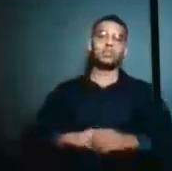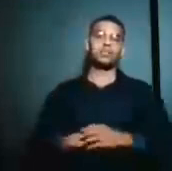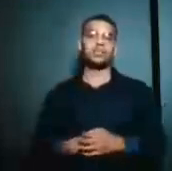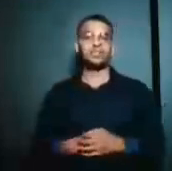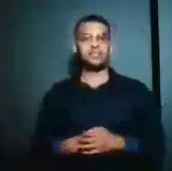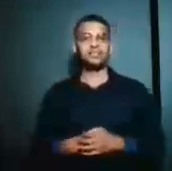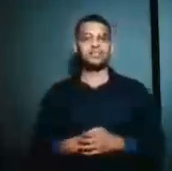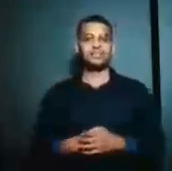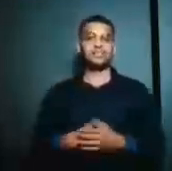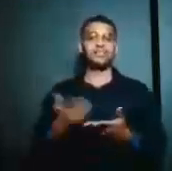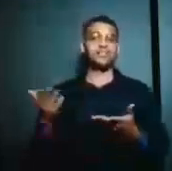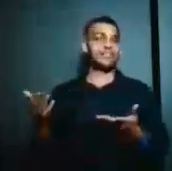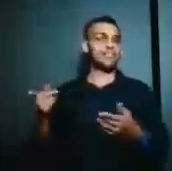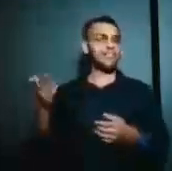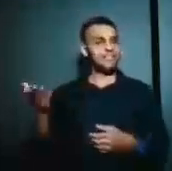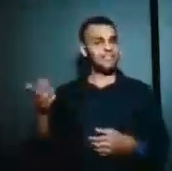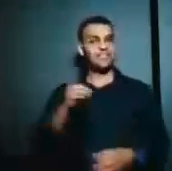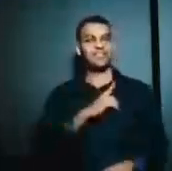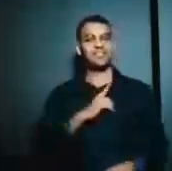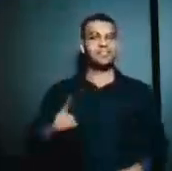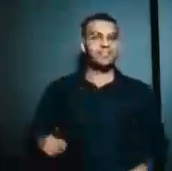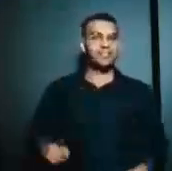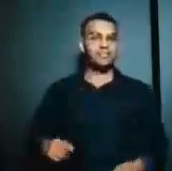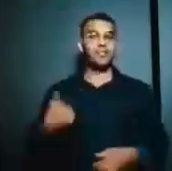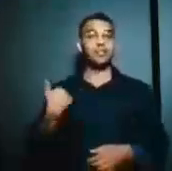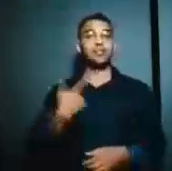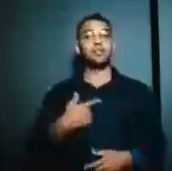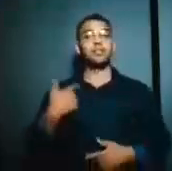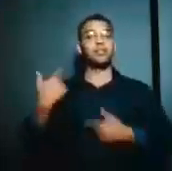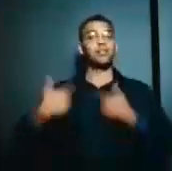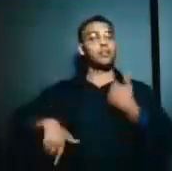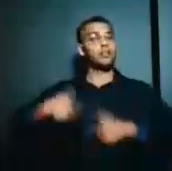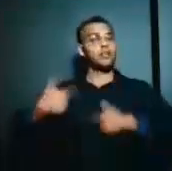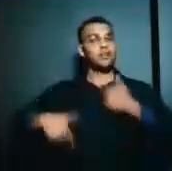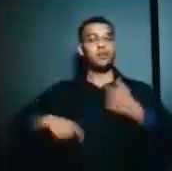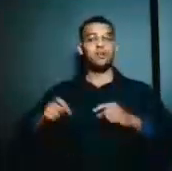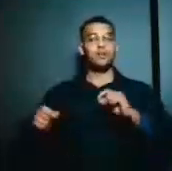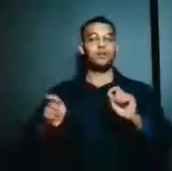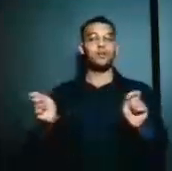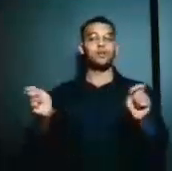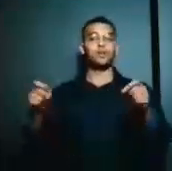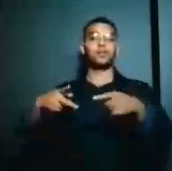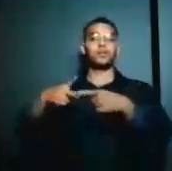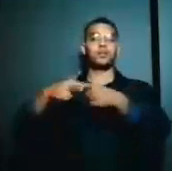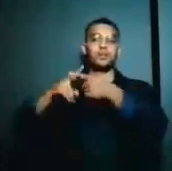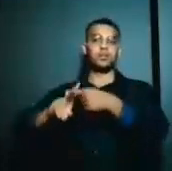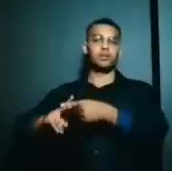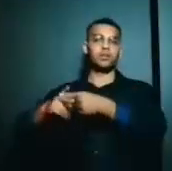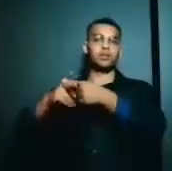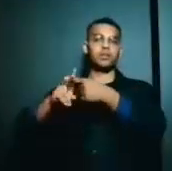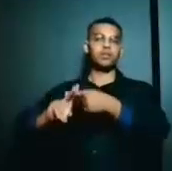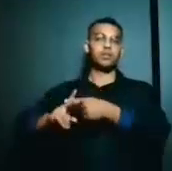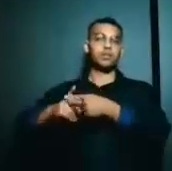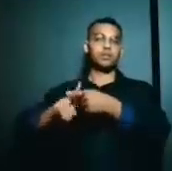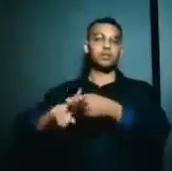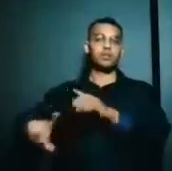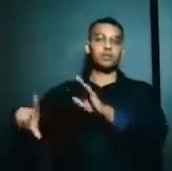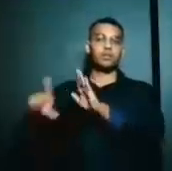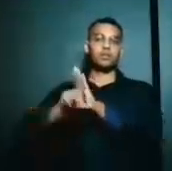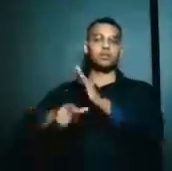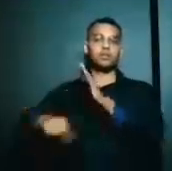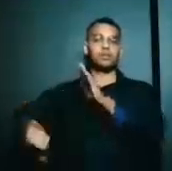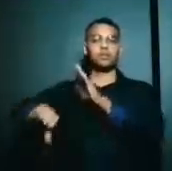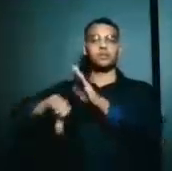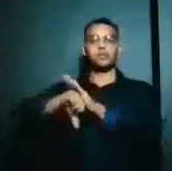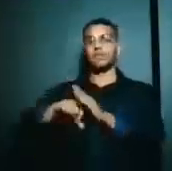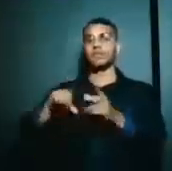Grande deputada Bia Kicis. Nós estamos lá trabalhando na reforma da legislação de assuntos penais, Código Penal,